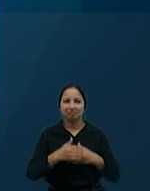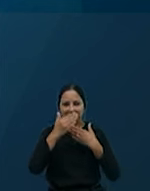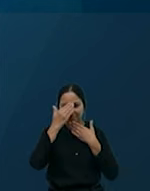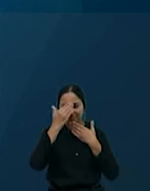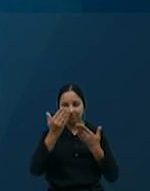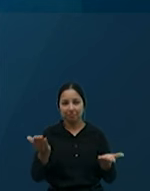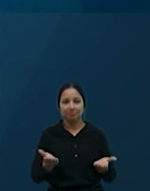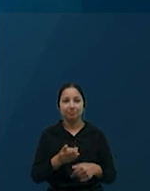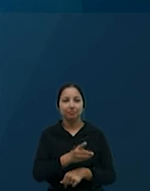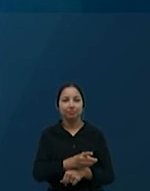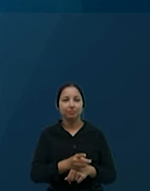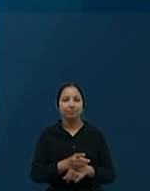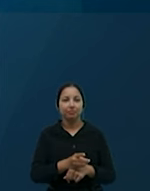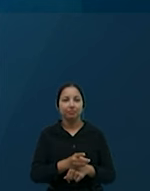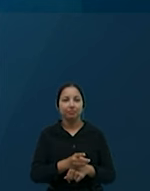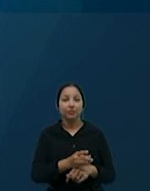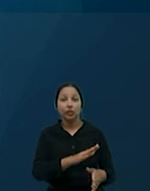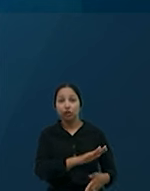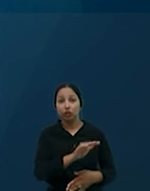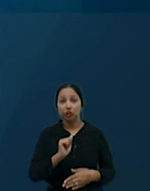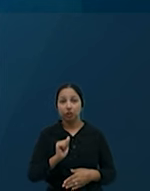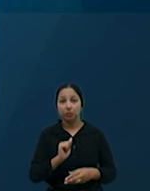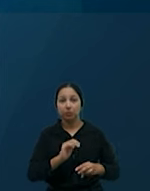ministro relator, doutora Frane.